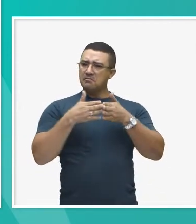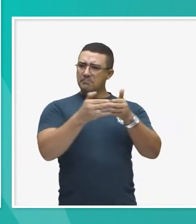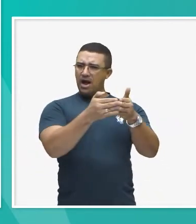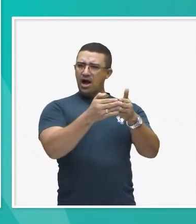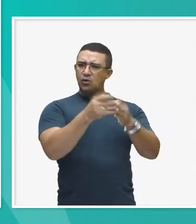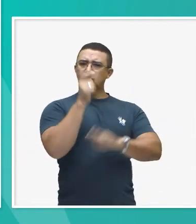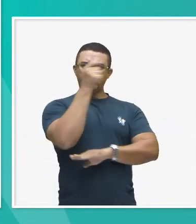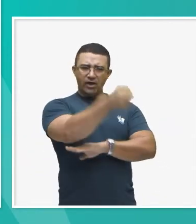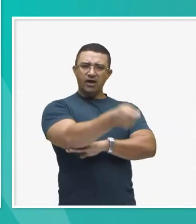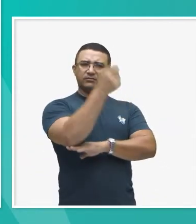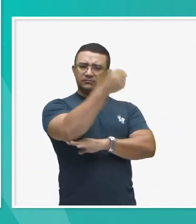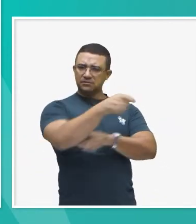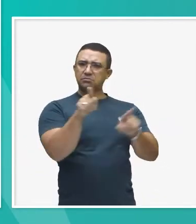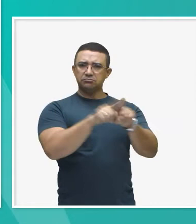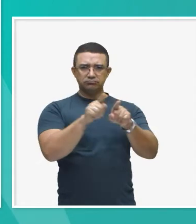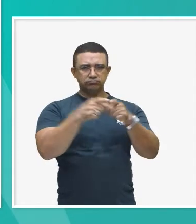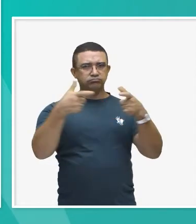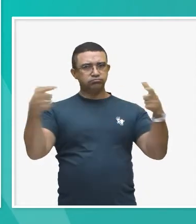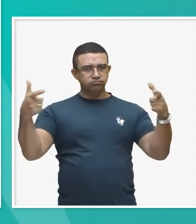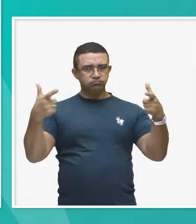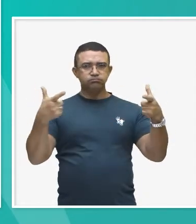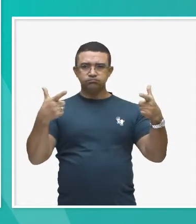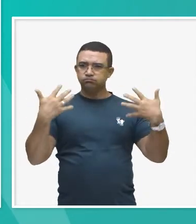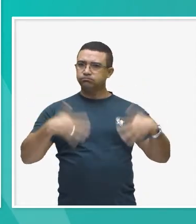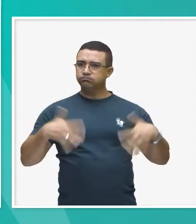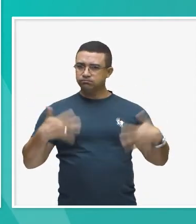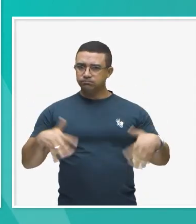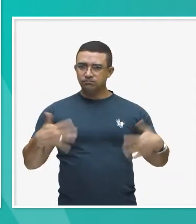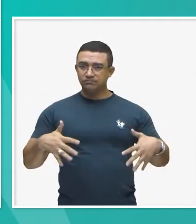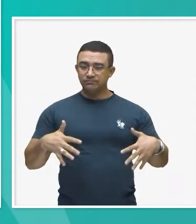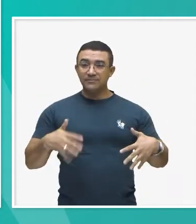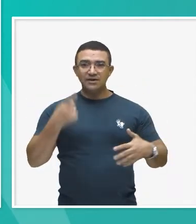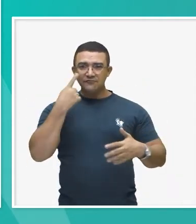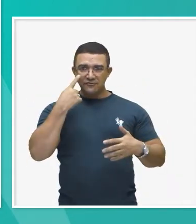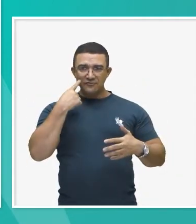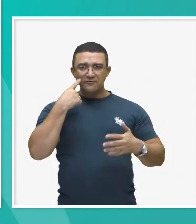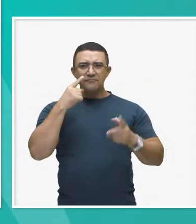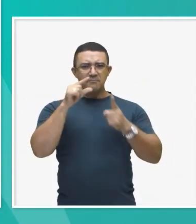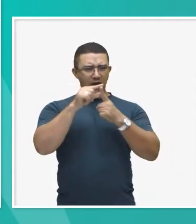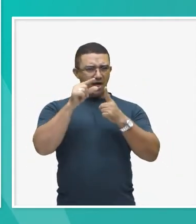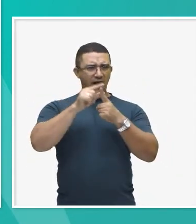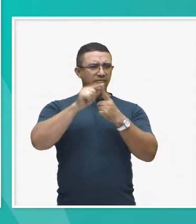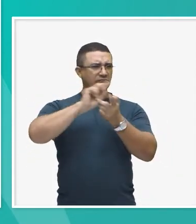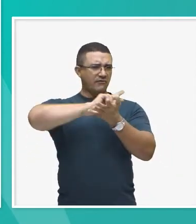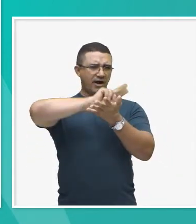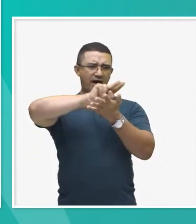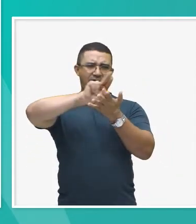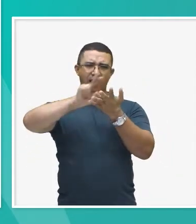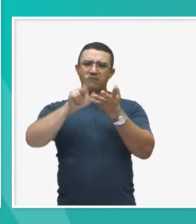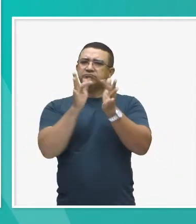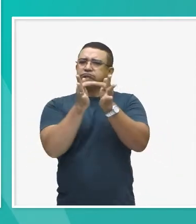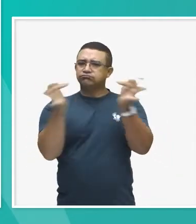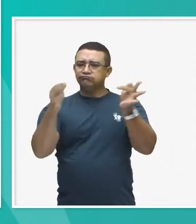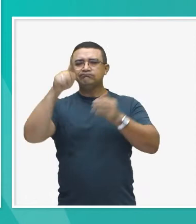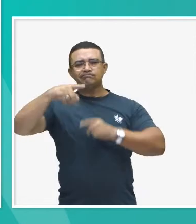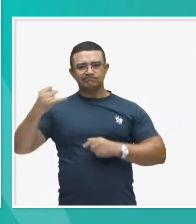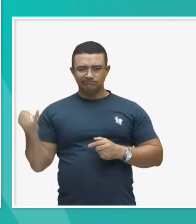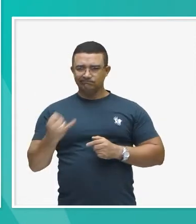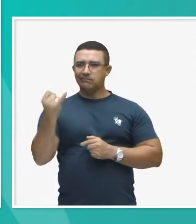numa grande frota. Ok? Bom, foram várias palavras, várias expressões, e por isso é